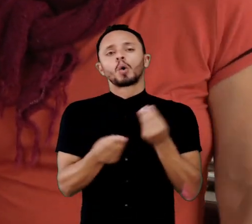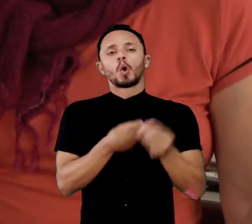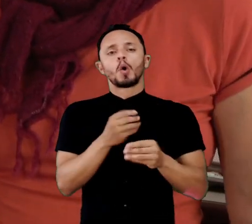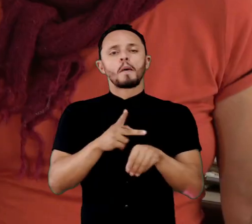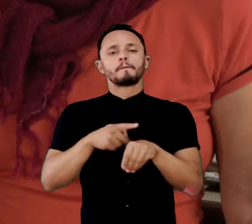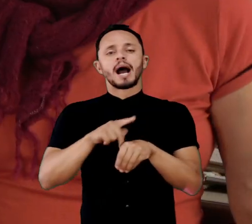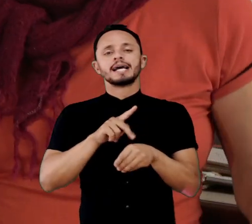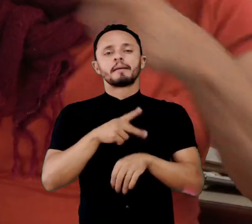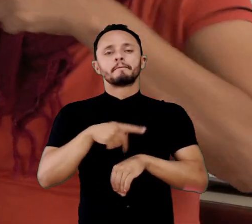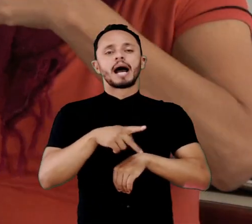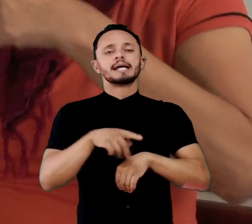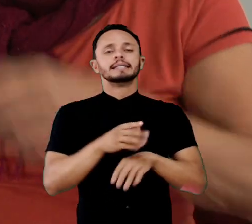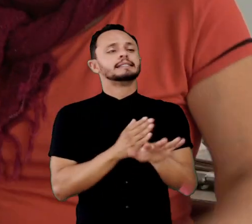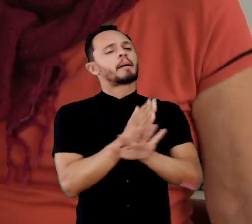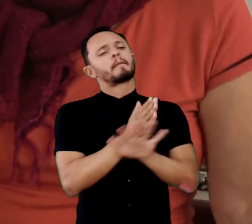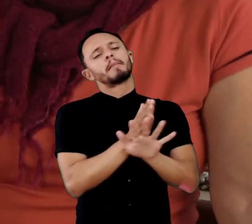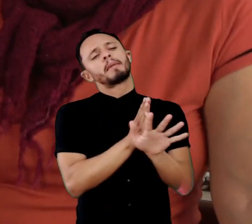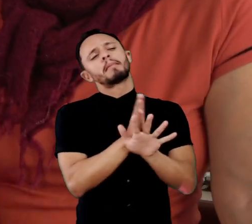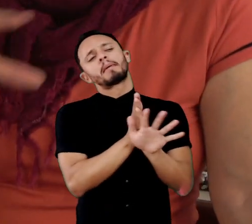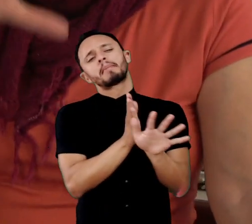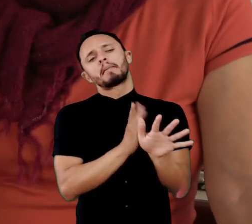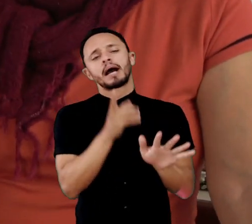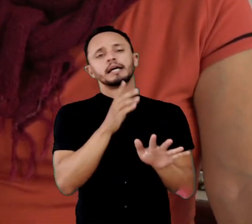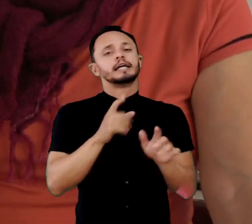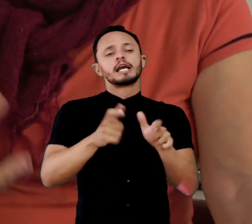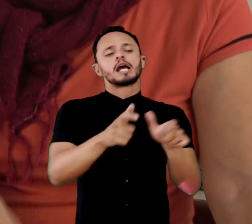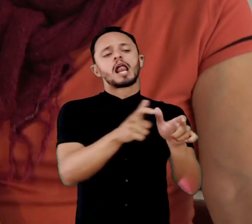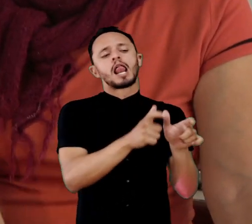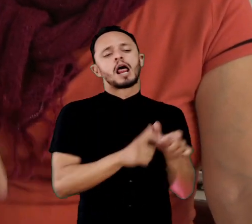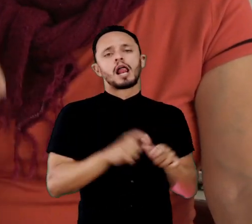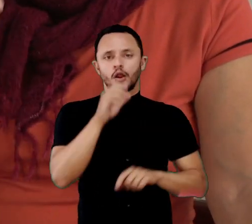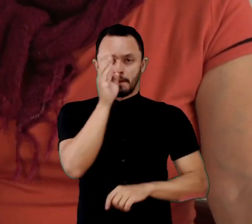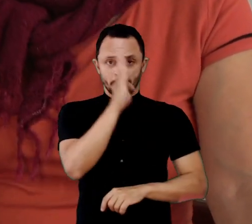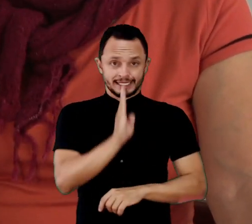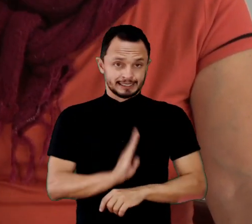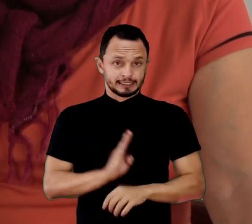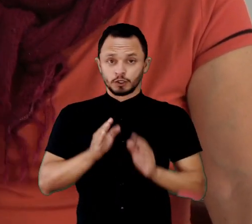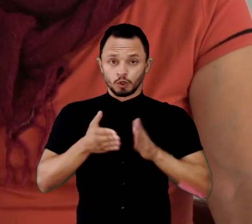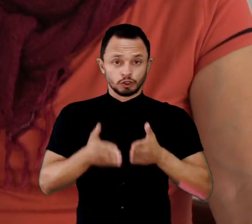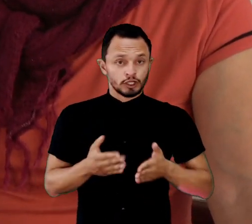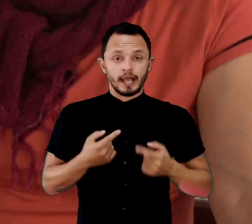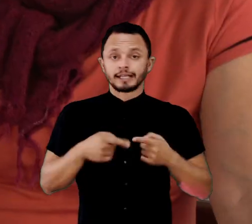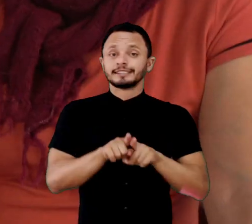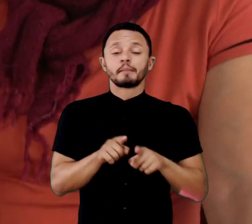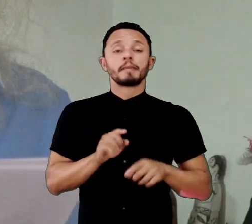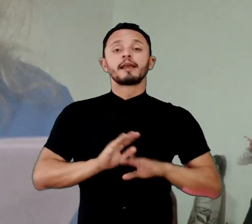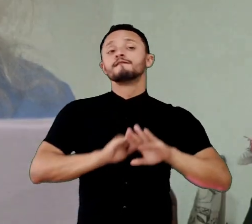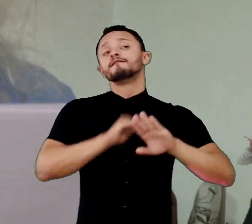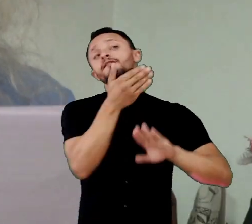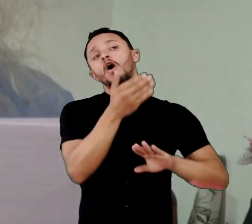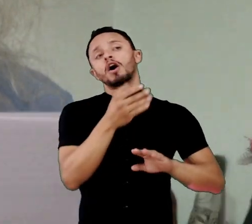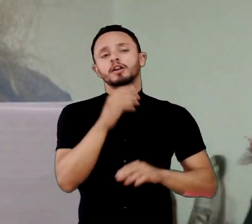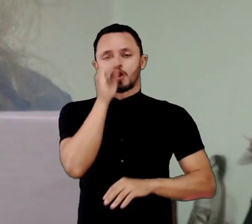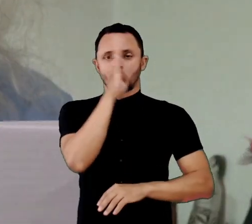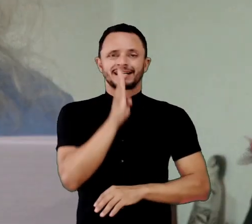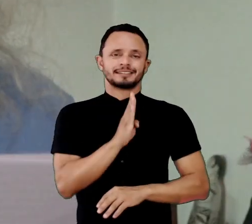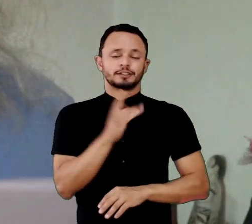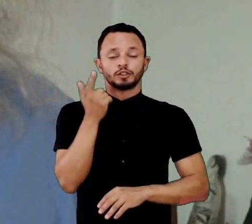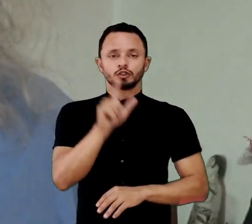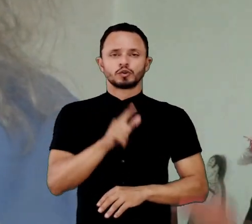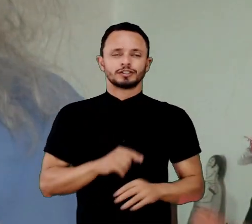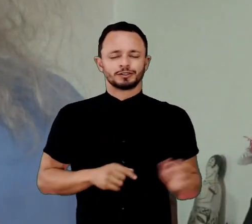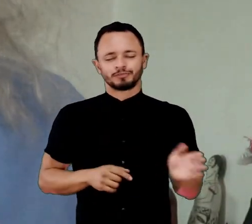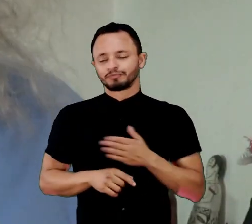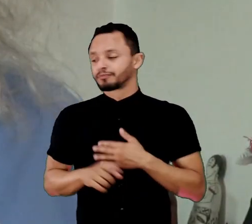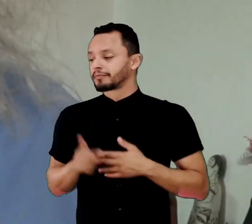viu? Exatamente, é muito legal essa oficina, já deu muitos lugares do Brasil e fora do Brasil também. Então fala um pouquinho